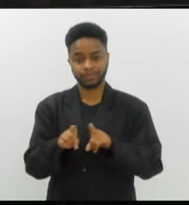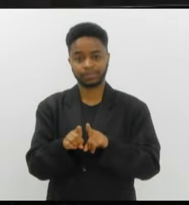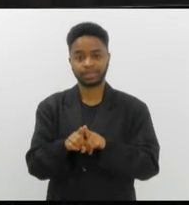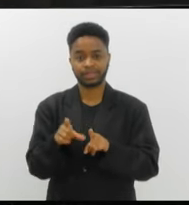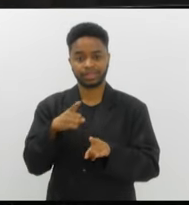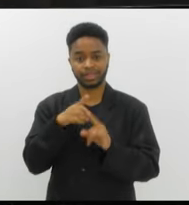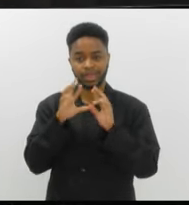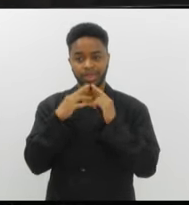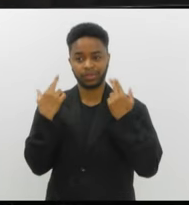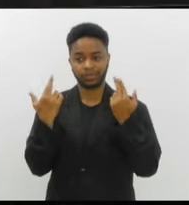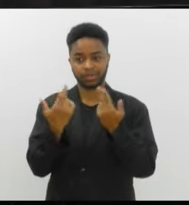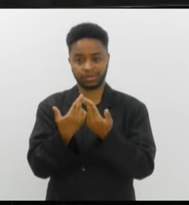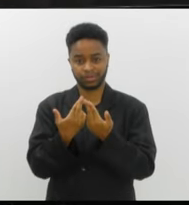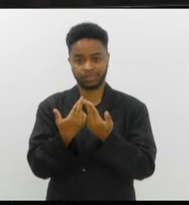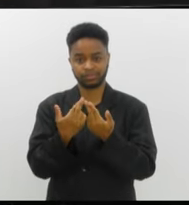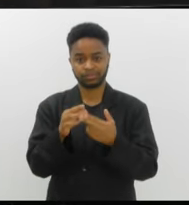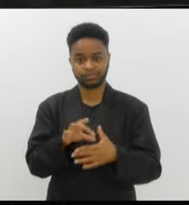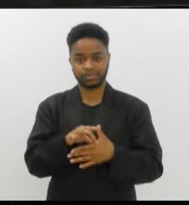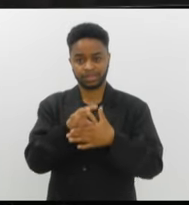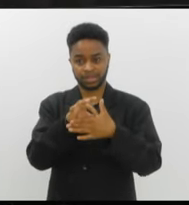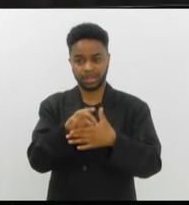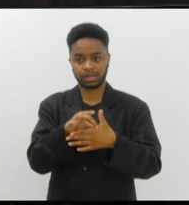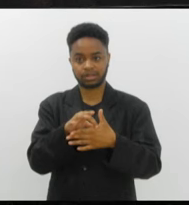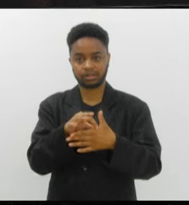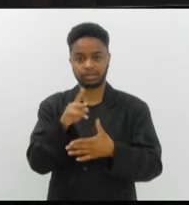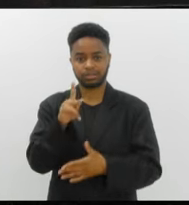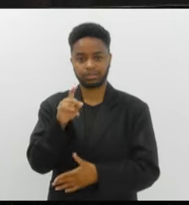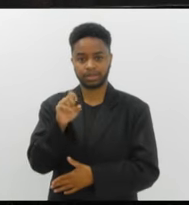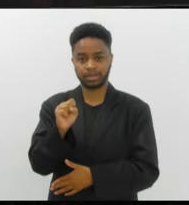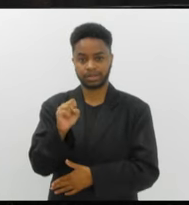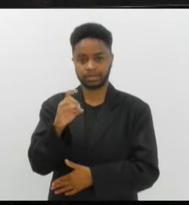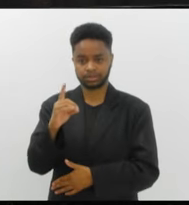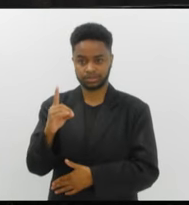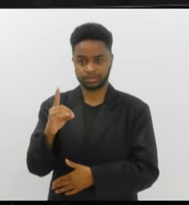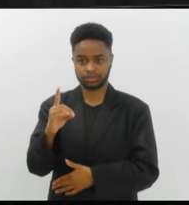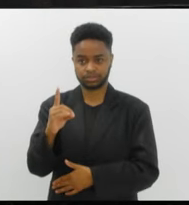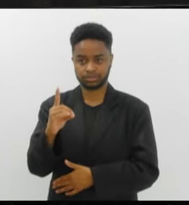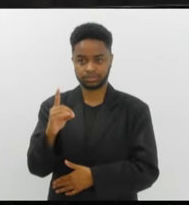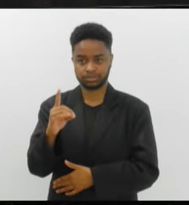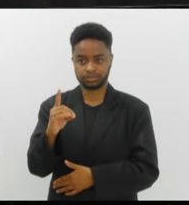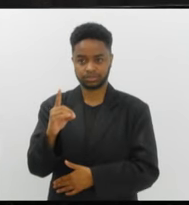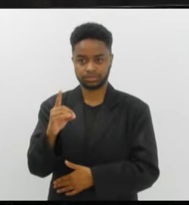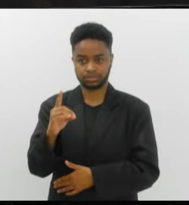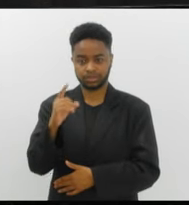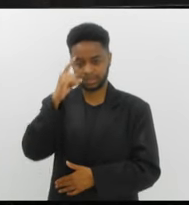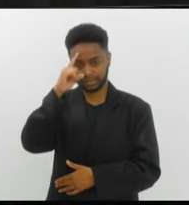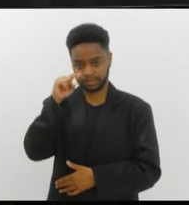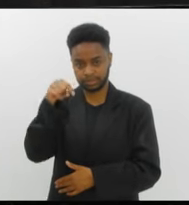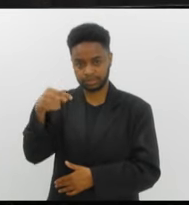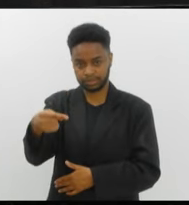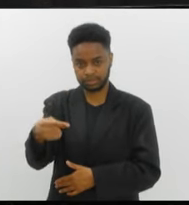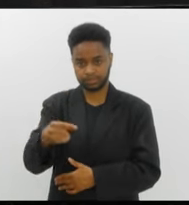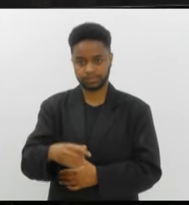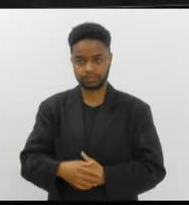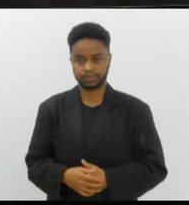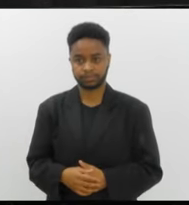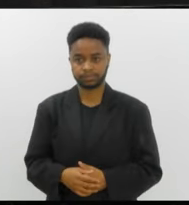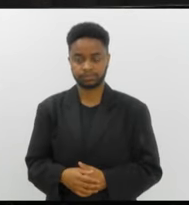reunião da liderança do PSD a semana que vem.